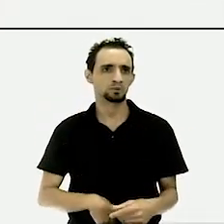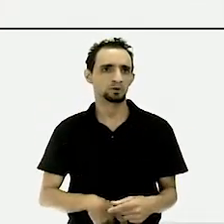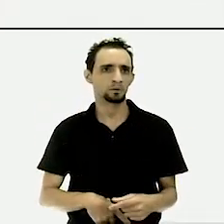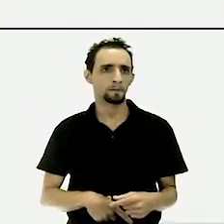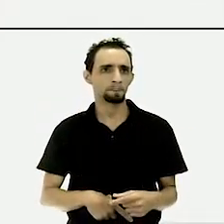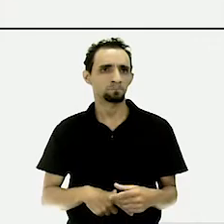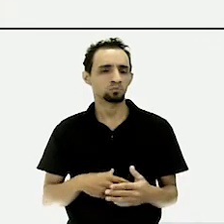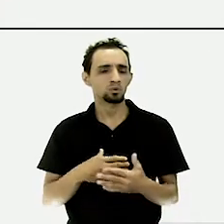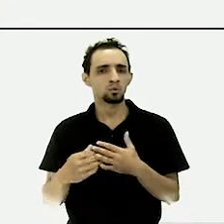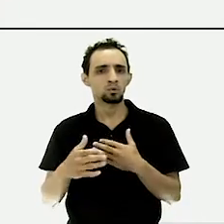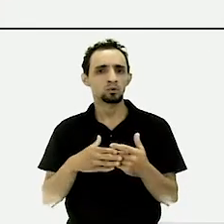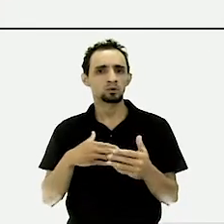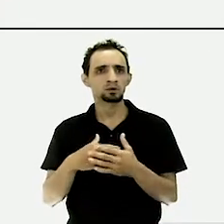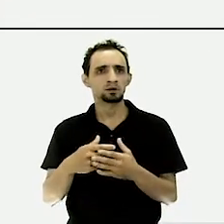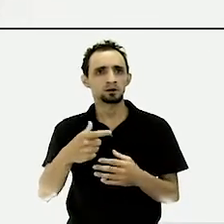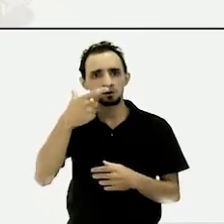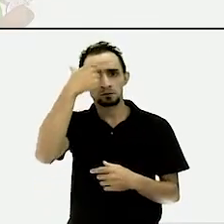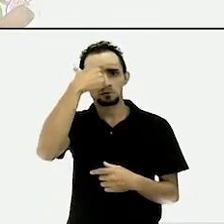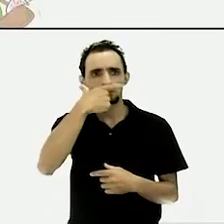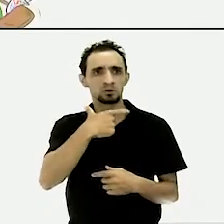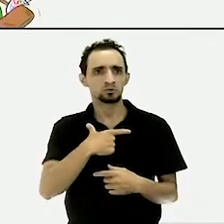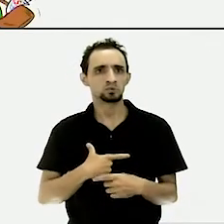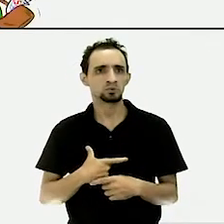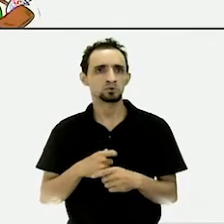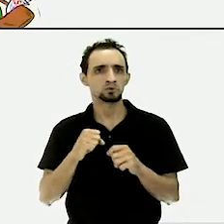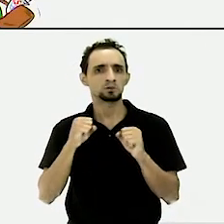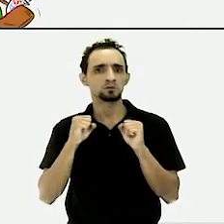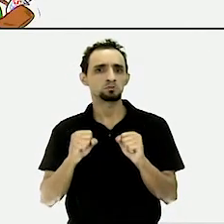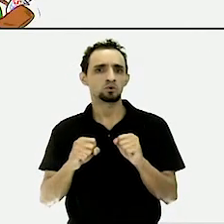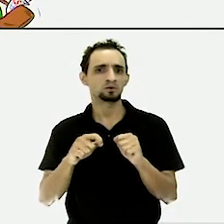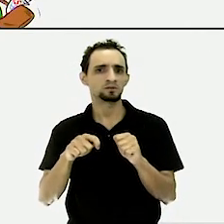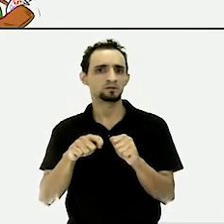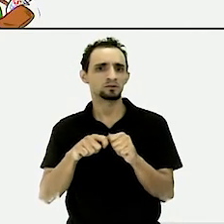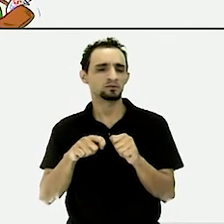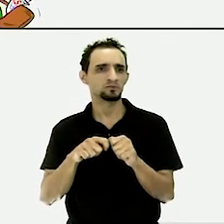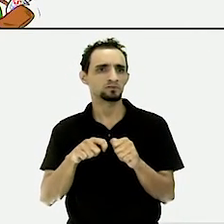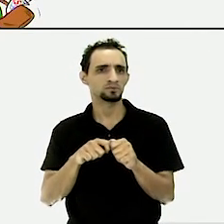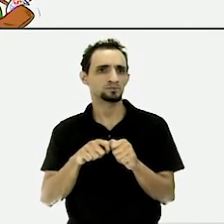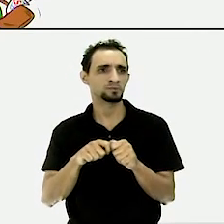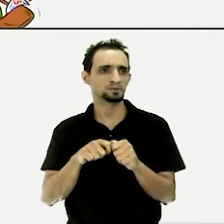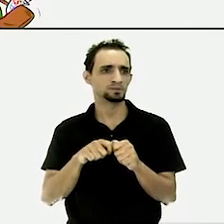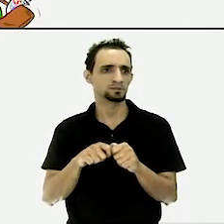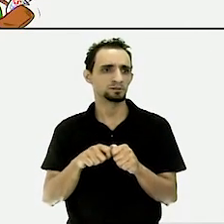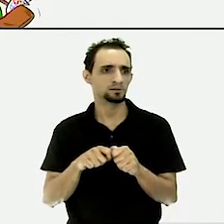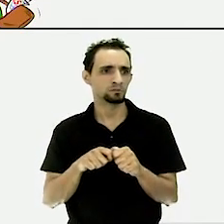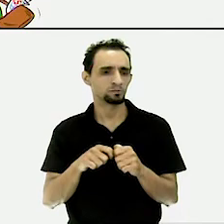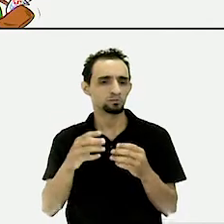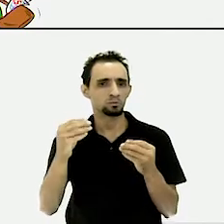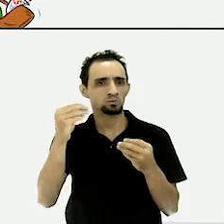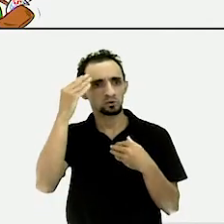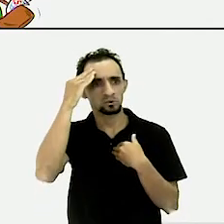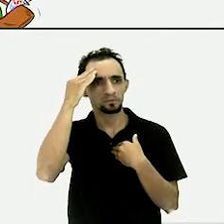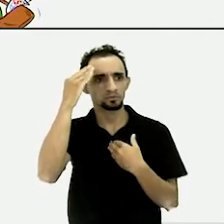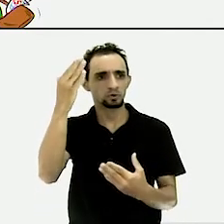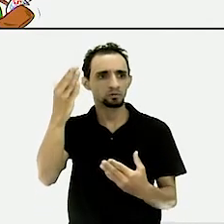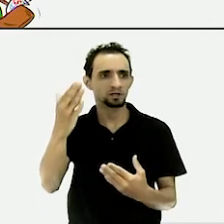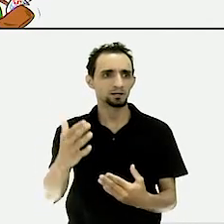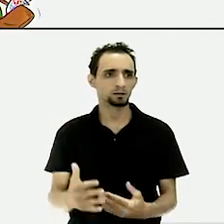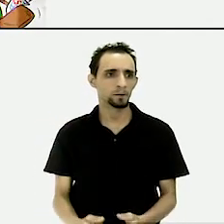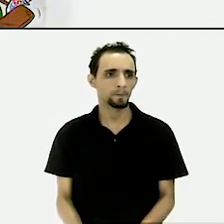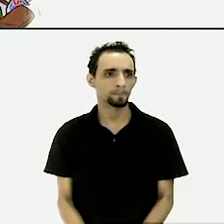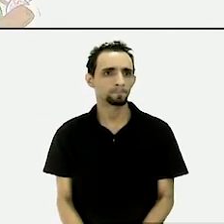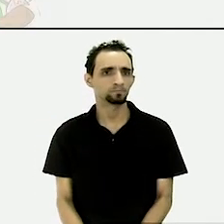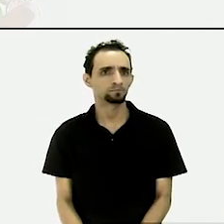Bombeiros. Eu quero deixar registrado isso, da importância desses profissionais no nosso município. Muito obrigado. Obrigado, vereador,